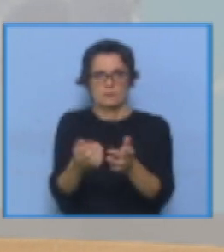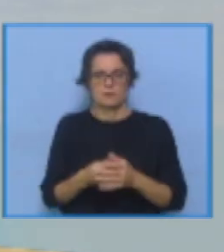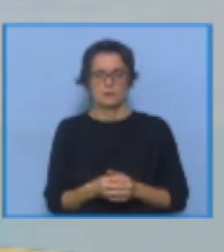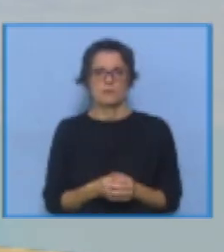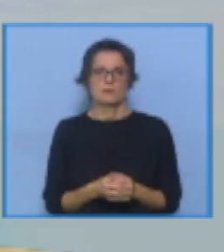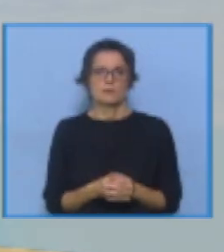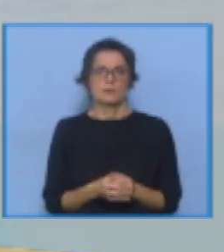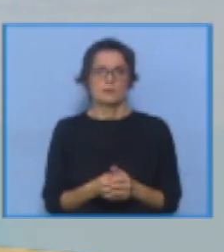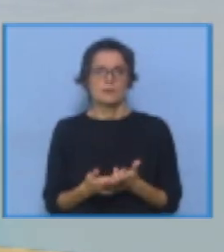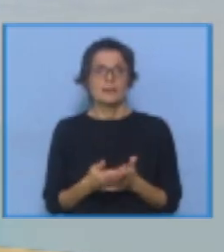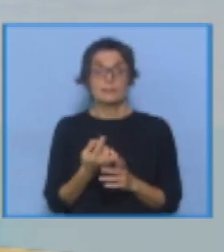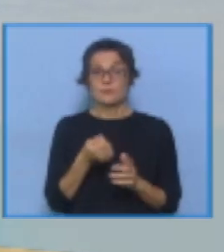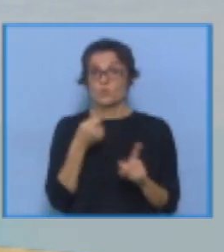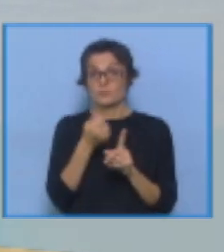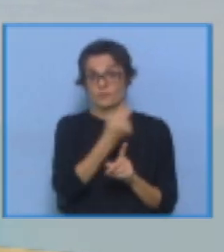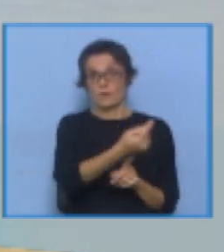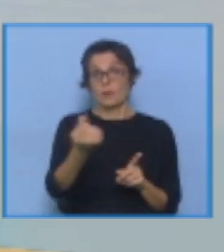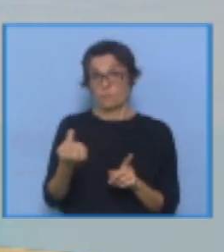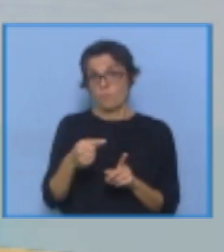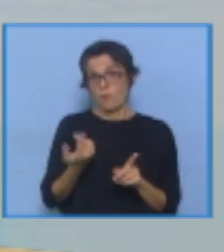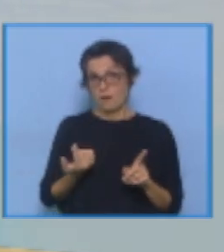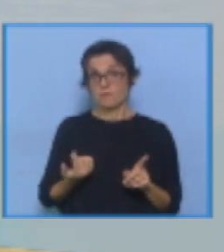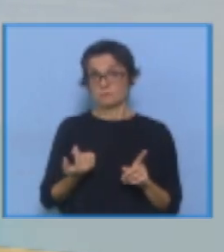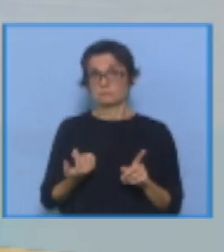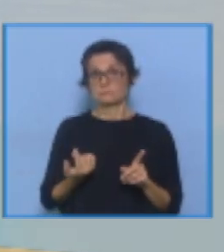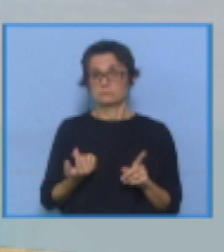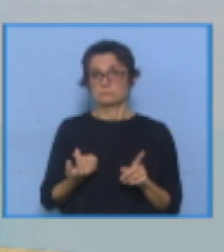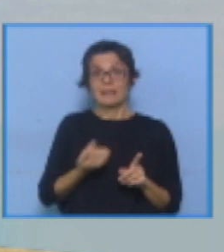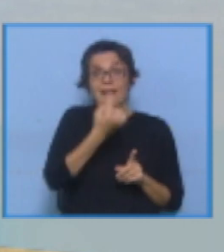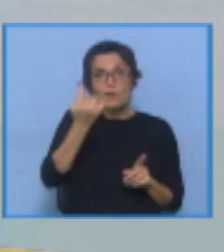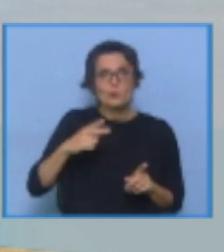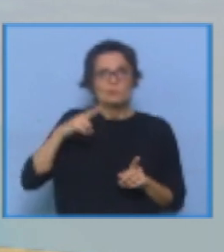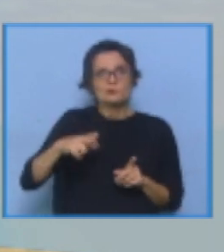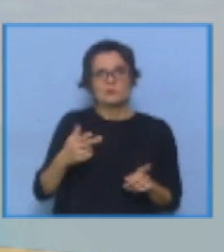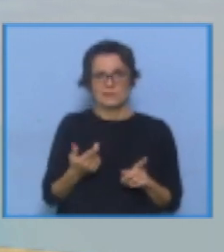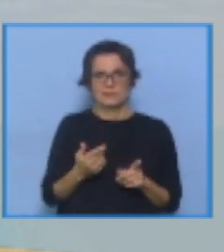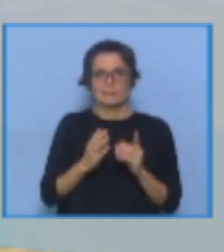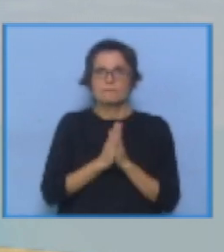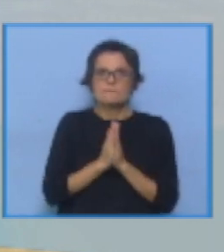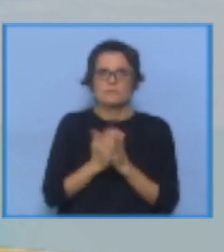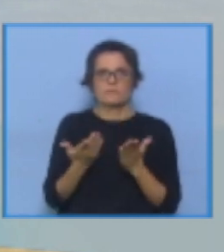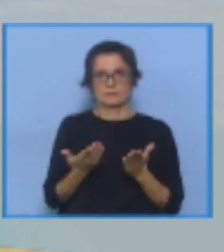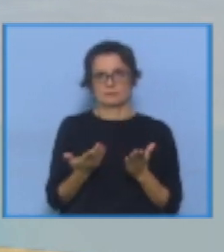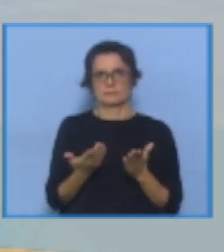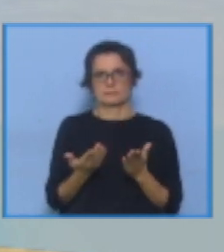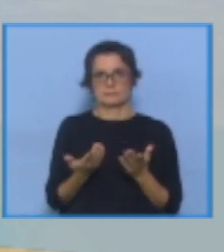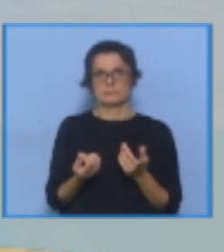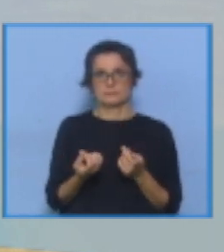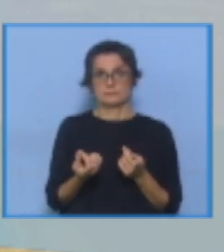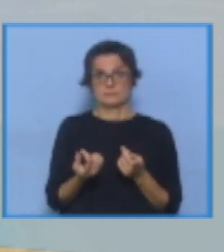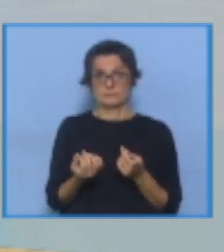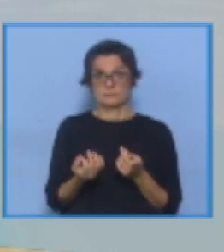ver com cada um, não é? Com cada um dos portugueses, dos crentes em particular, portanto não é algo